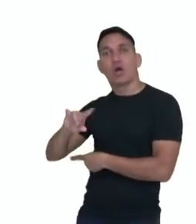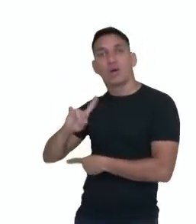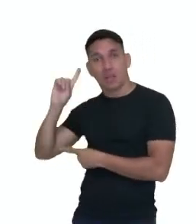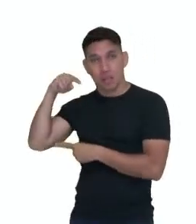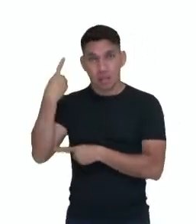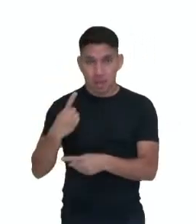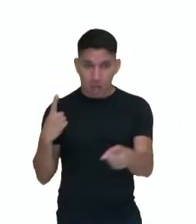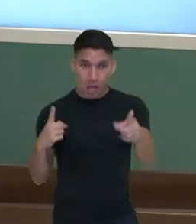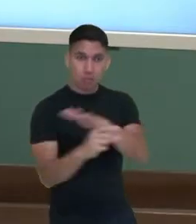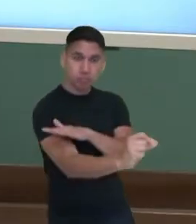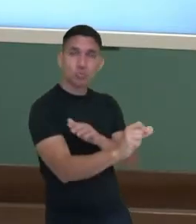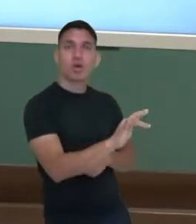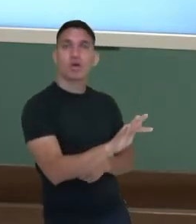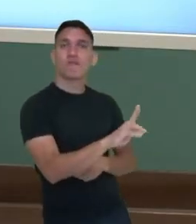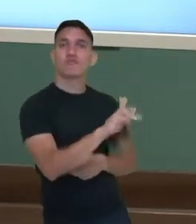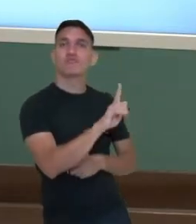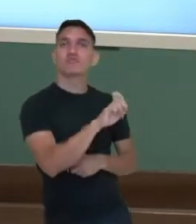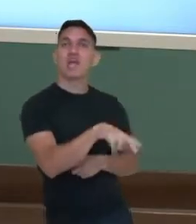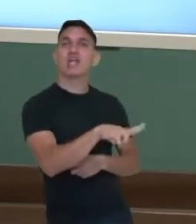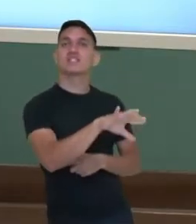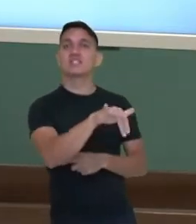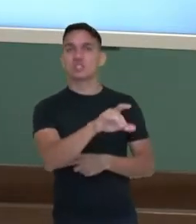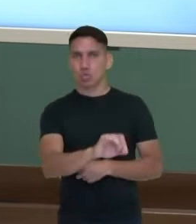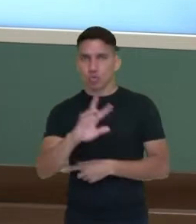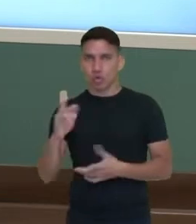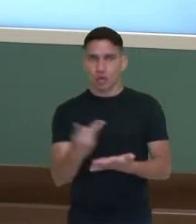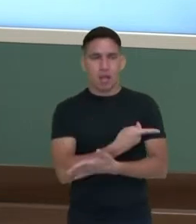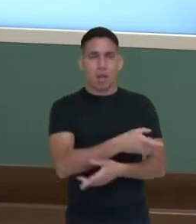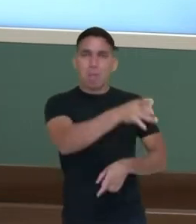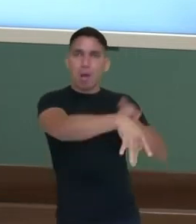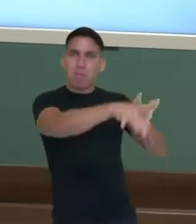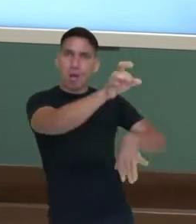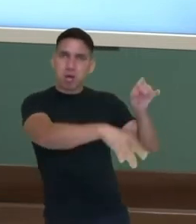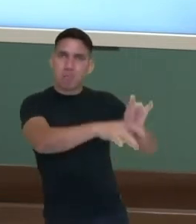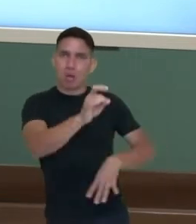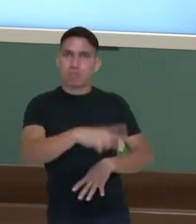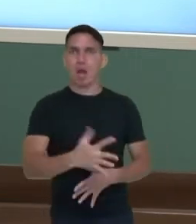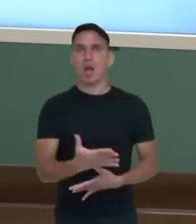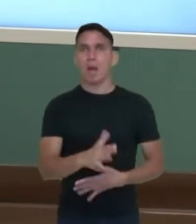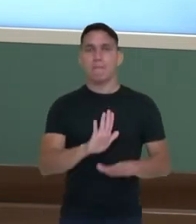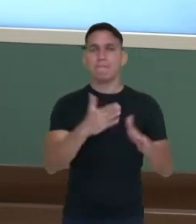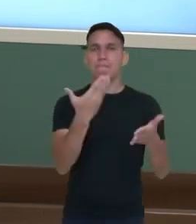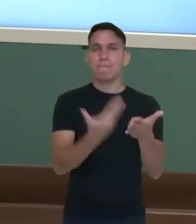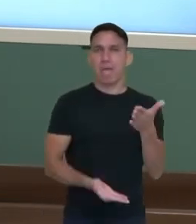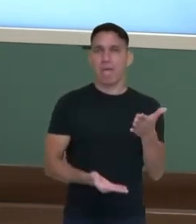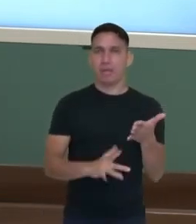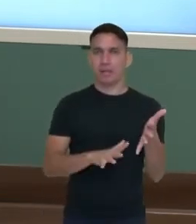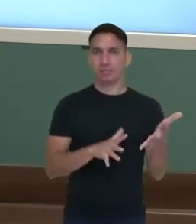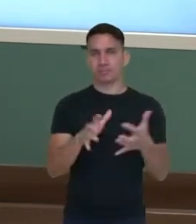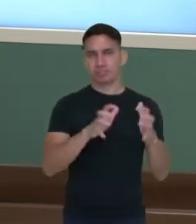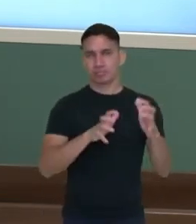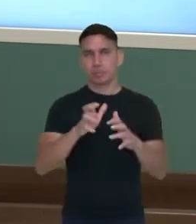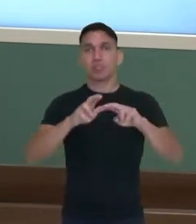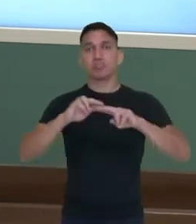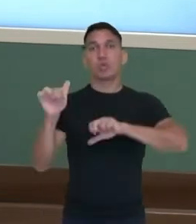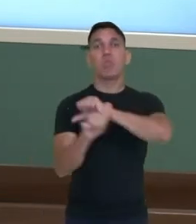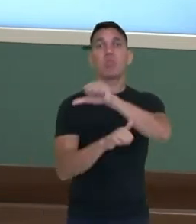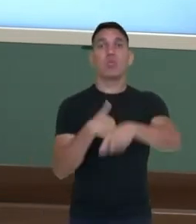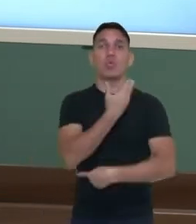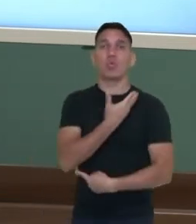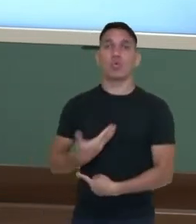do ditador Fulgêncio Batista, após as derrotas das suas tropas. Então, houve uma mudança de governo em Cuba